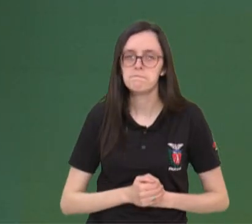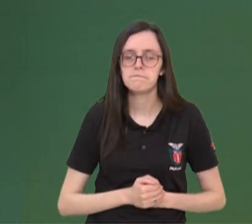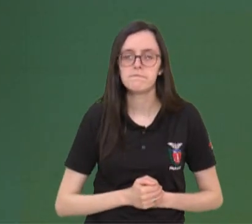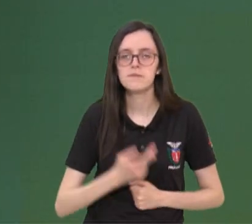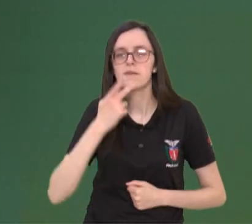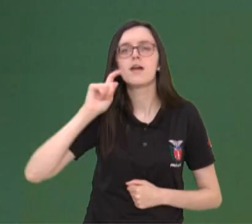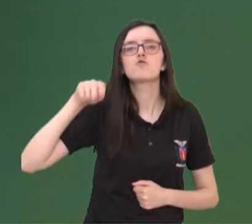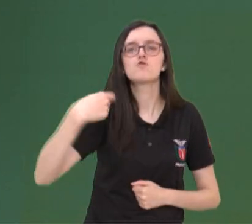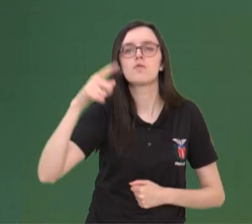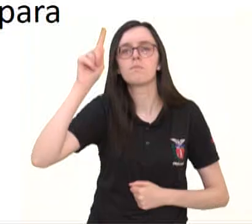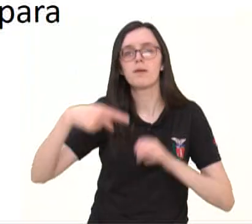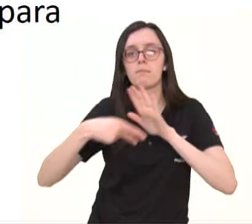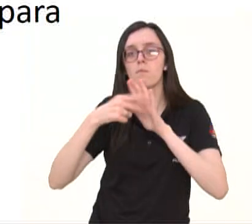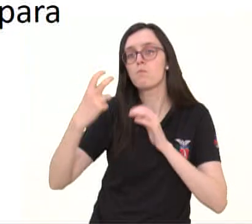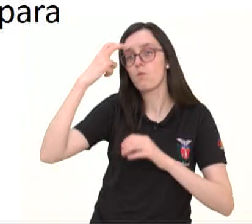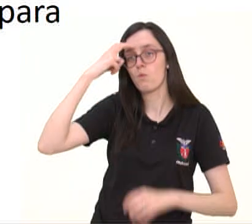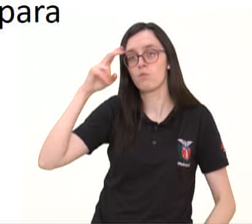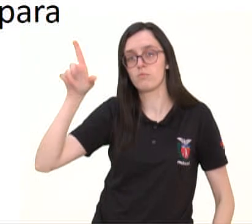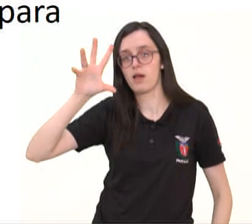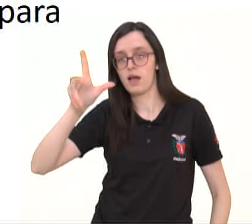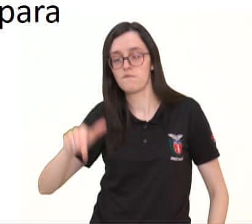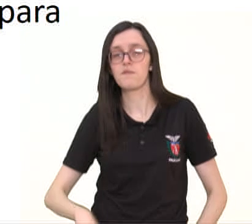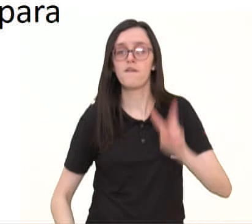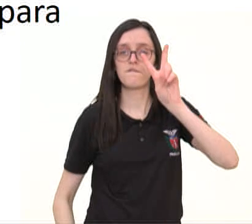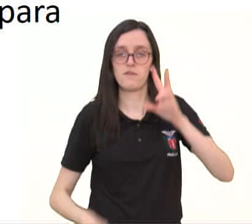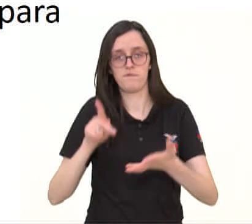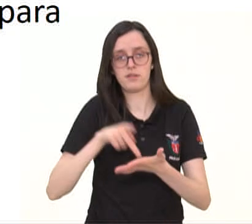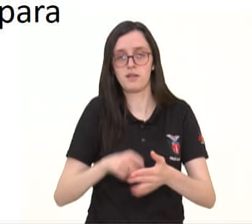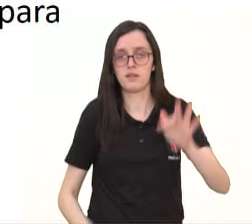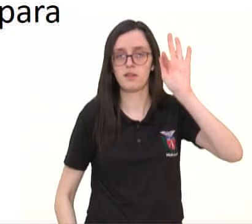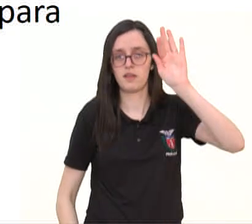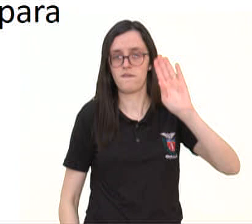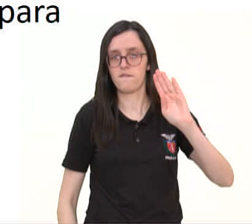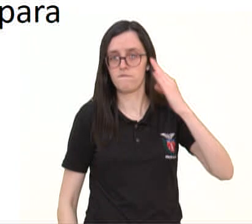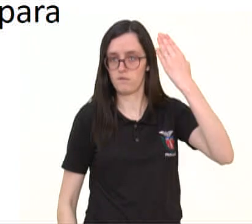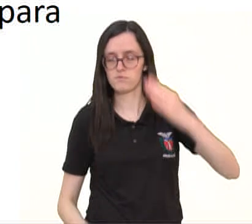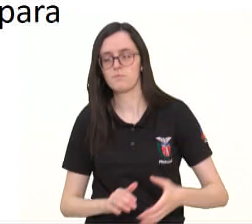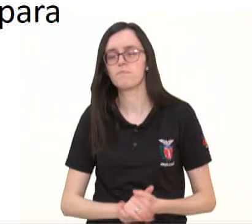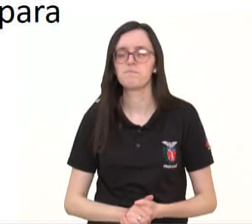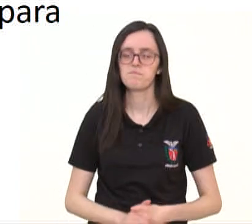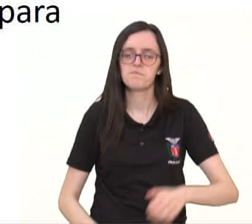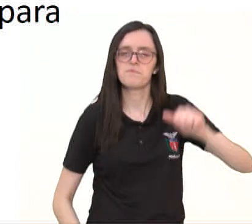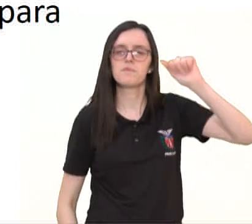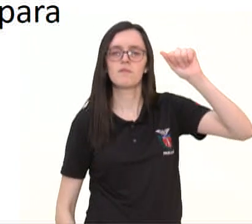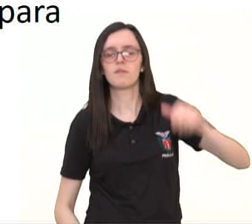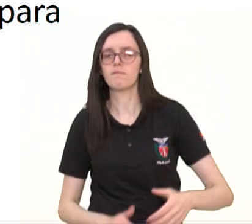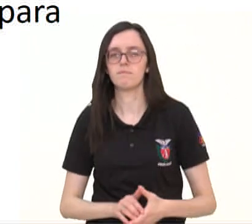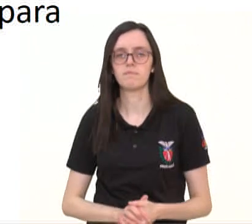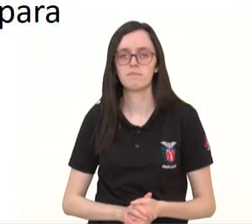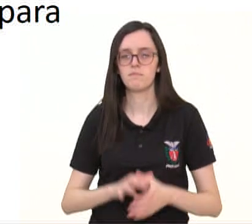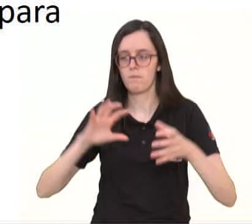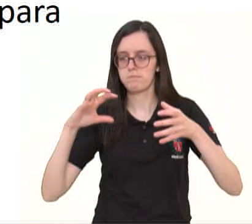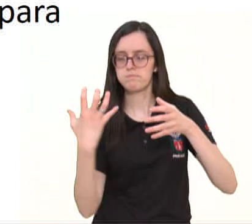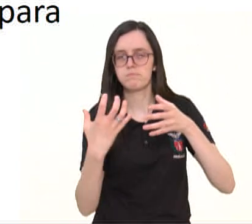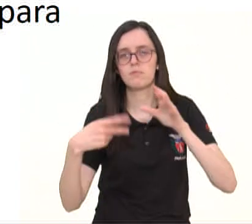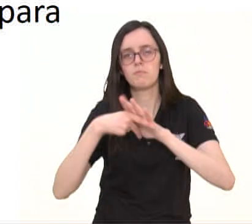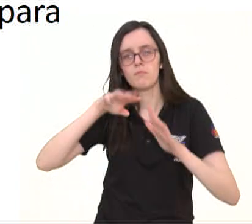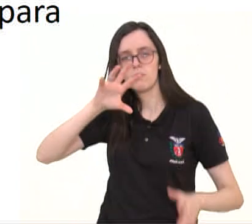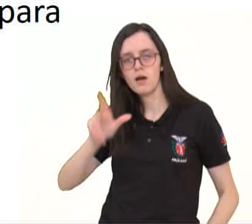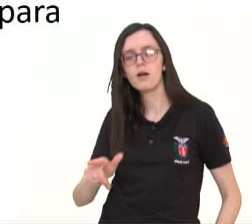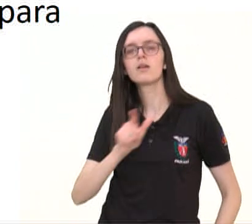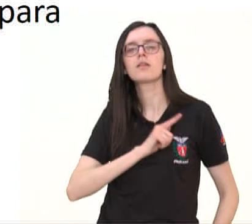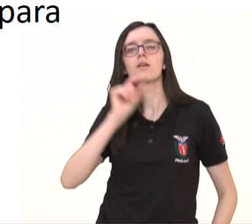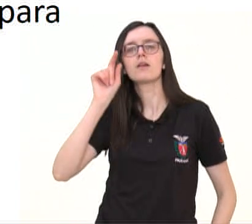os aspectos culturais da África, marque V para verdadeiro e F para falso. Letra A. O continente africano apresenta